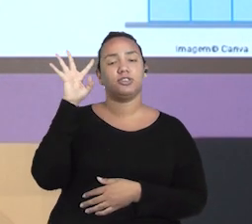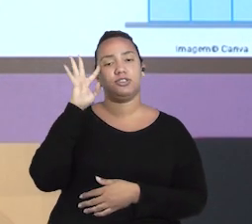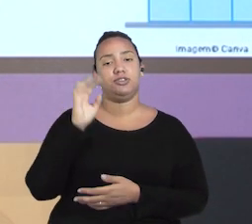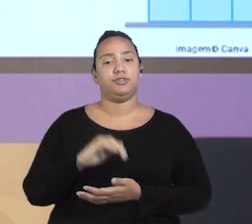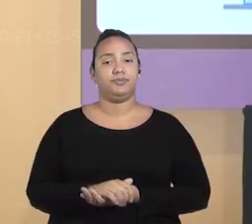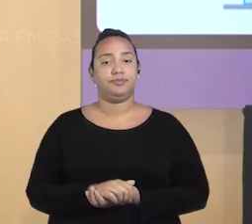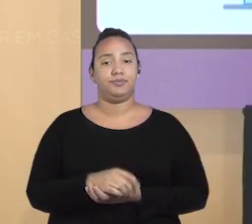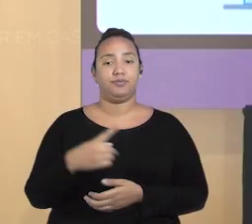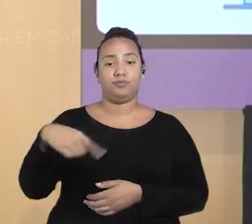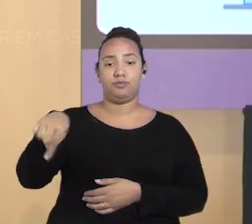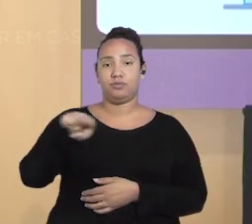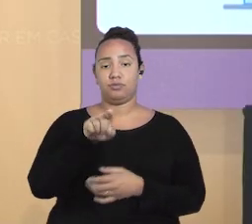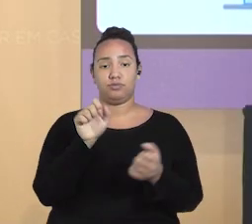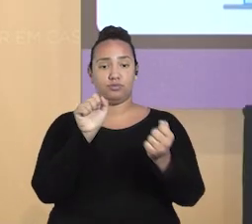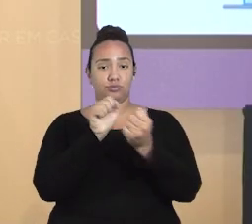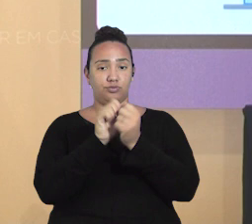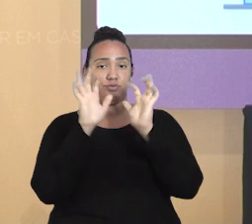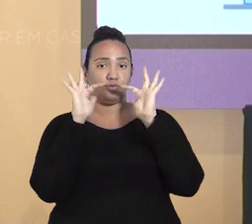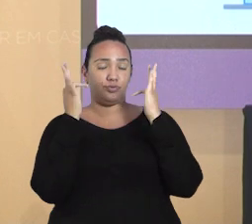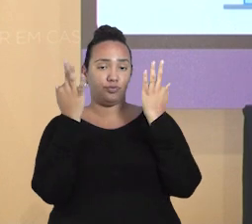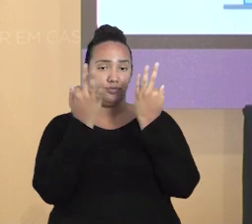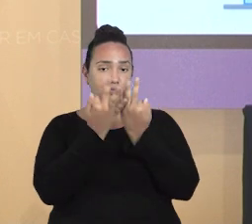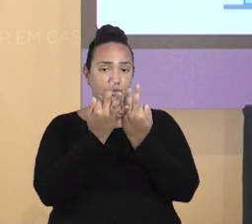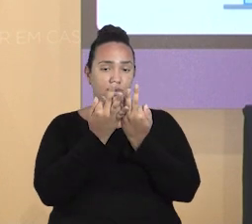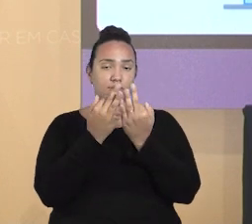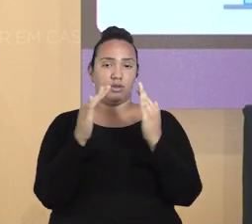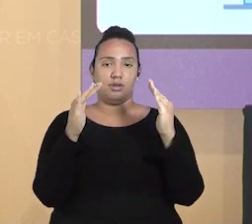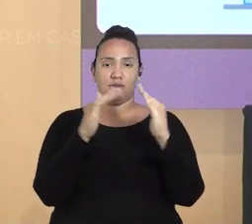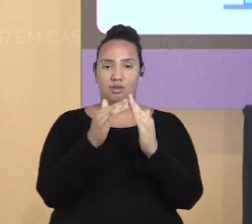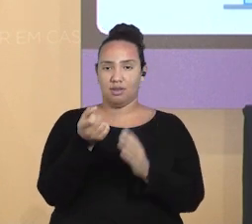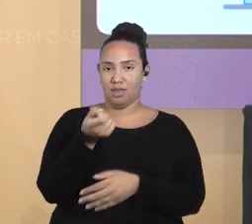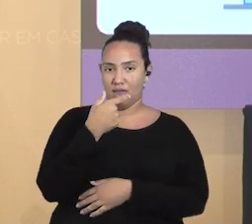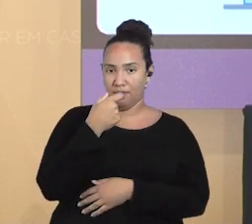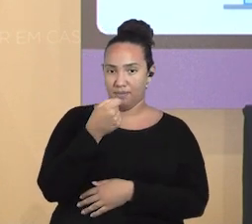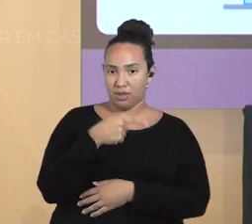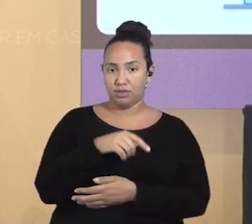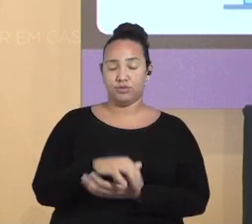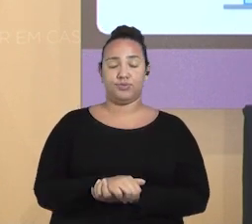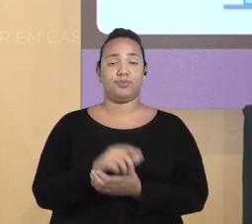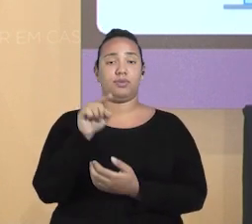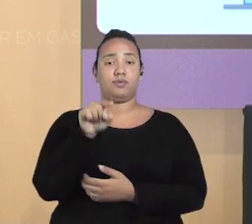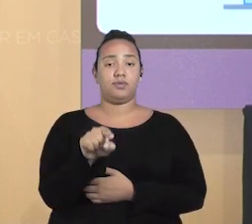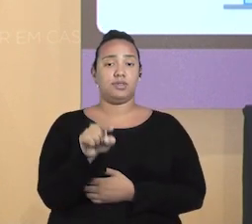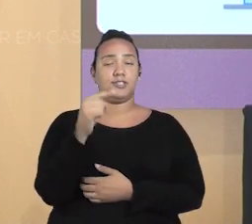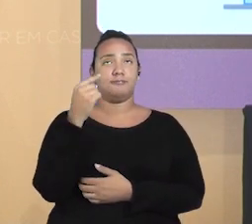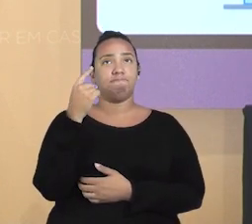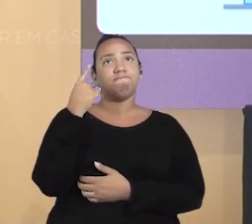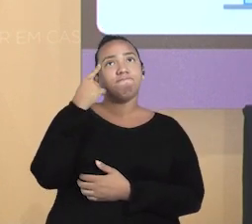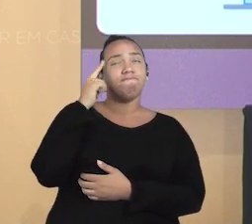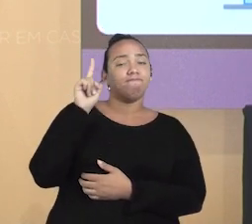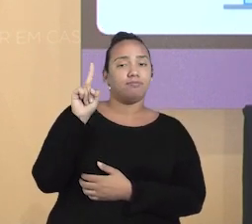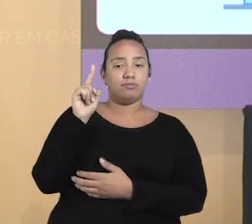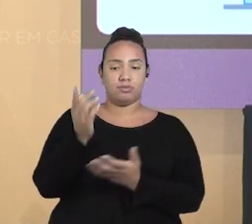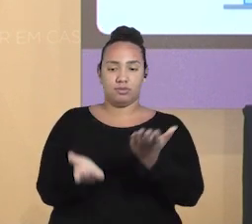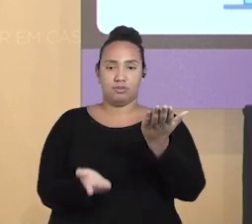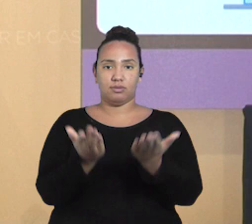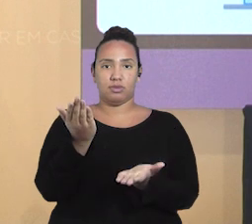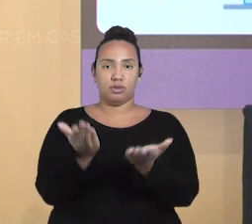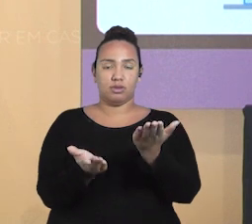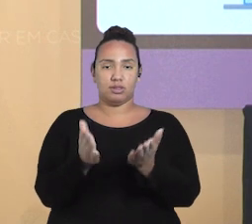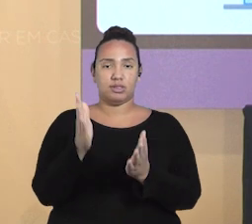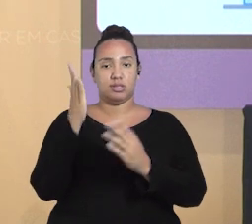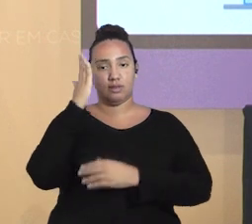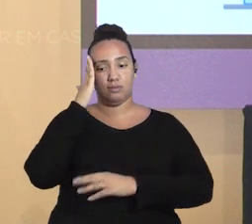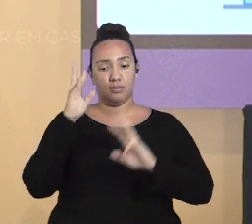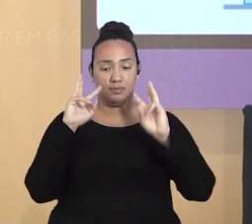seguinte situação. Você foi com a sua família a uma farmácia. E chegando lá, você decidiu subir na balança para saber